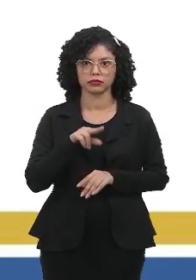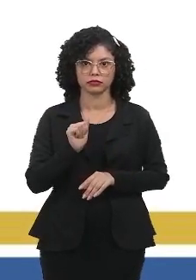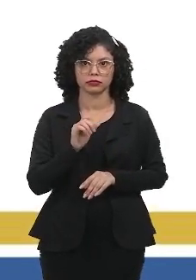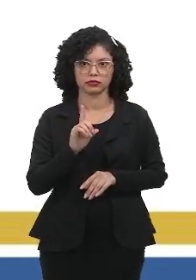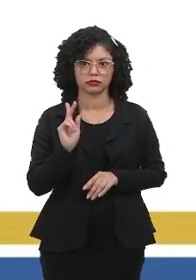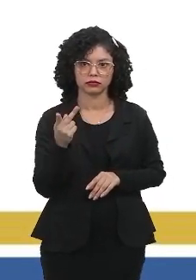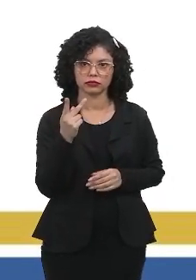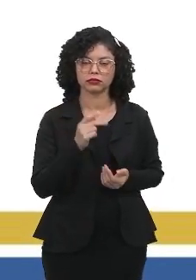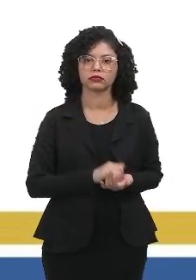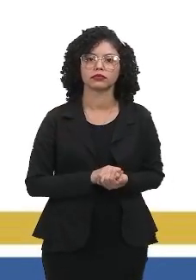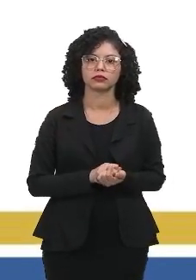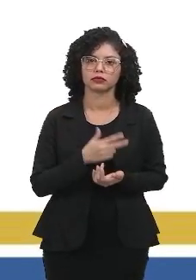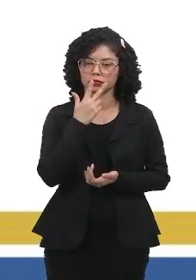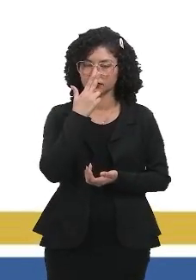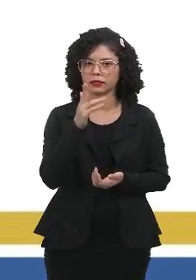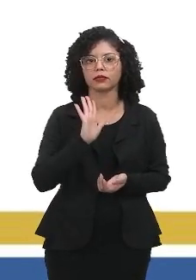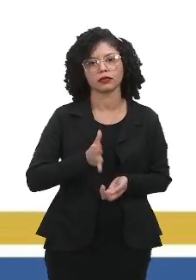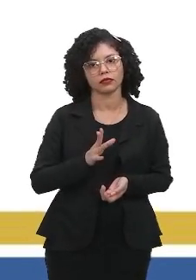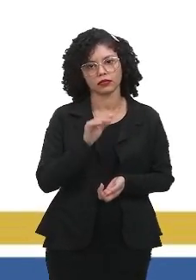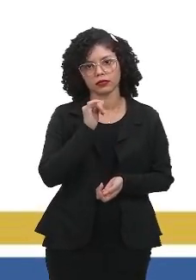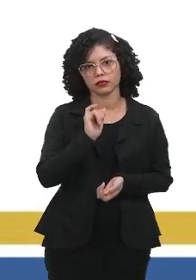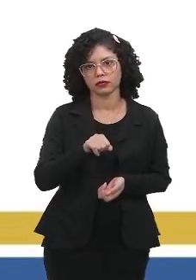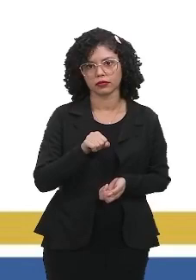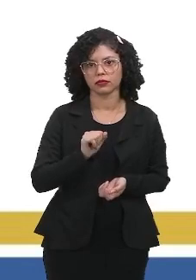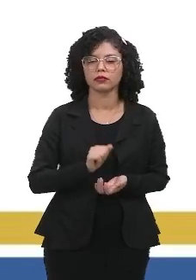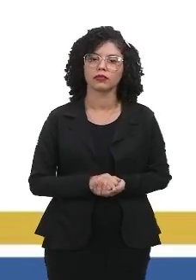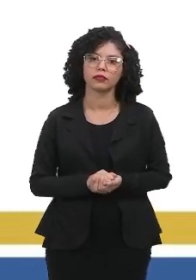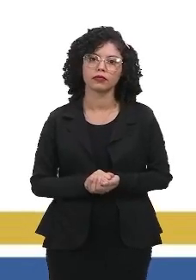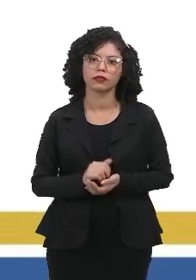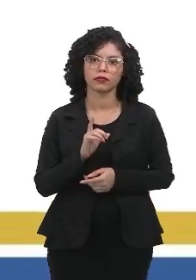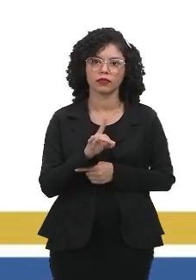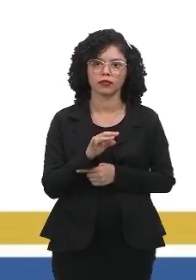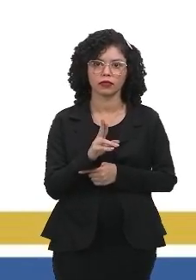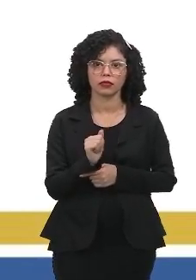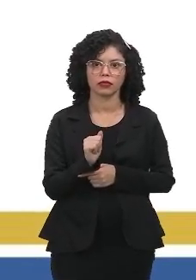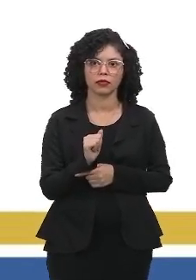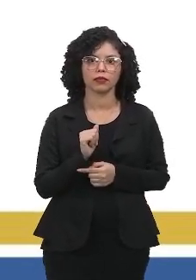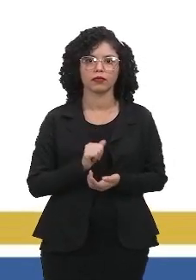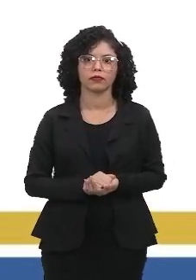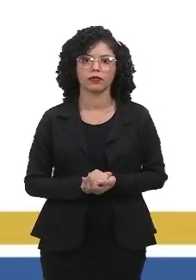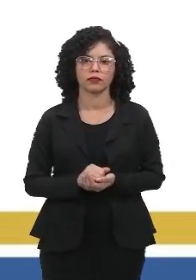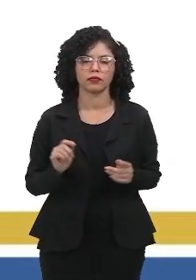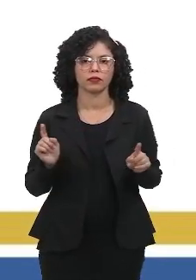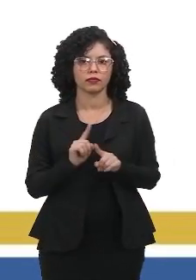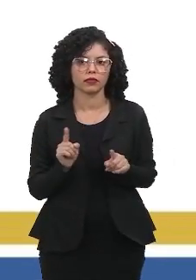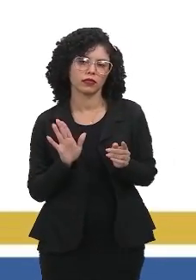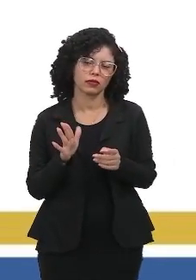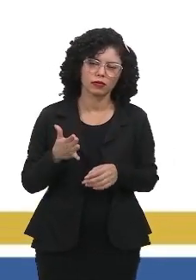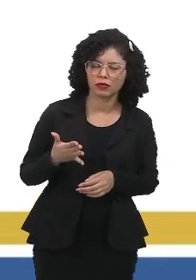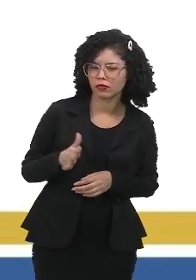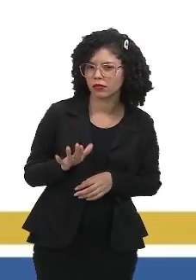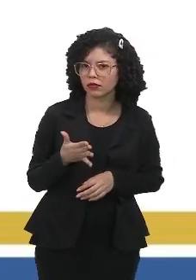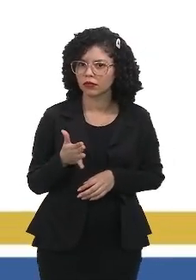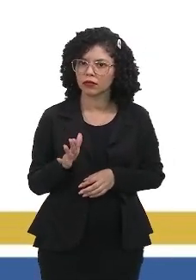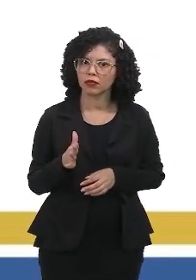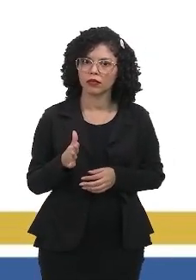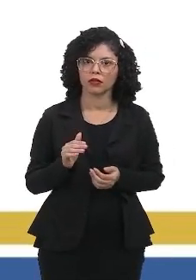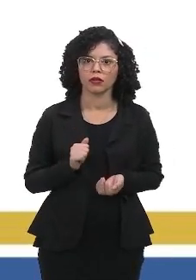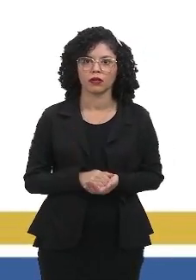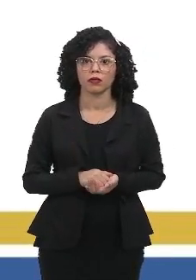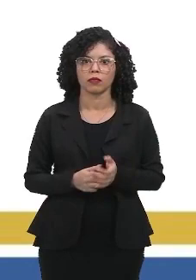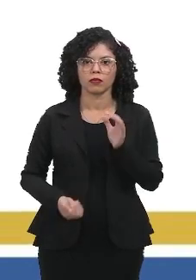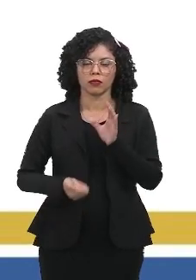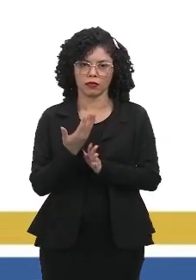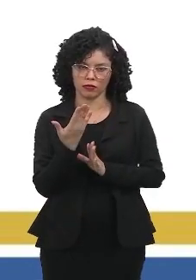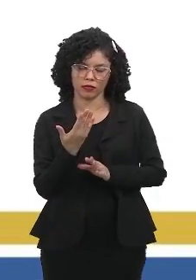NAD Aparentemente sim já até respondi para vocês dióxido de carbono não até a fase de formar